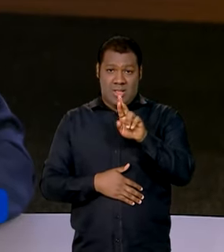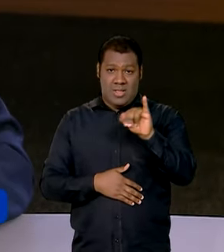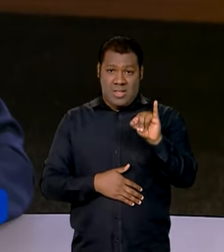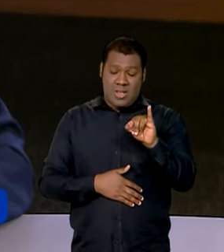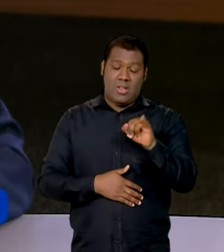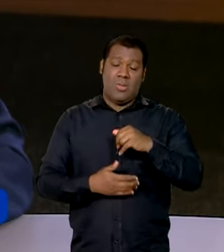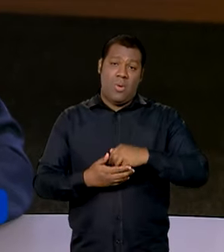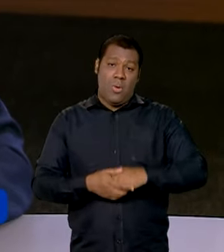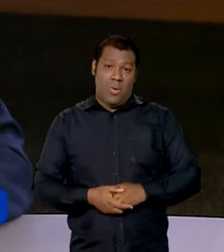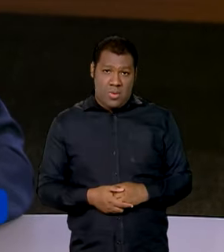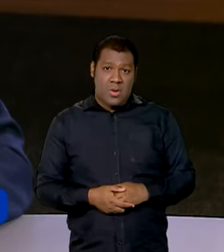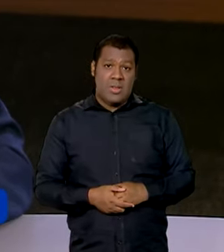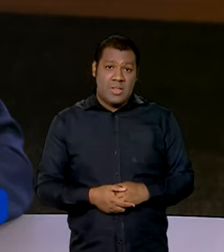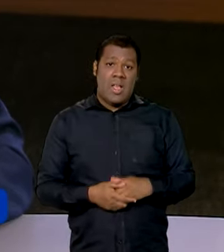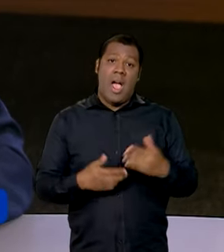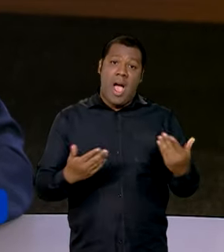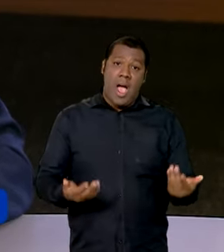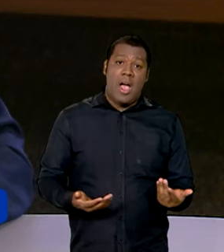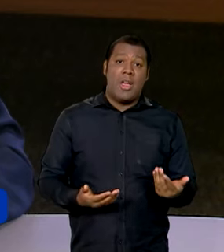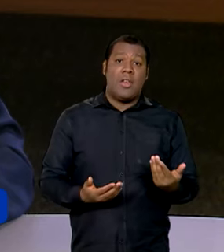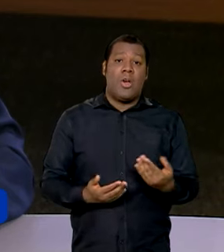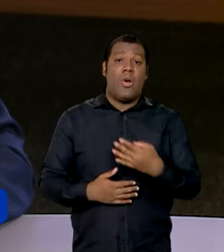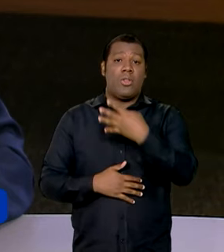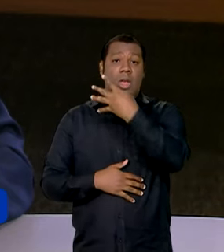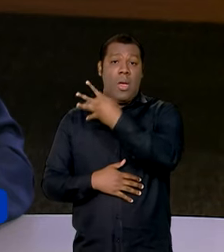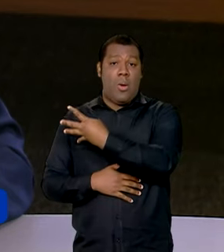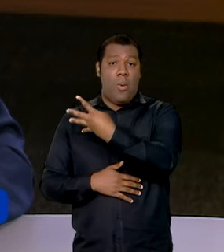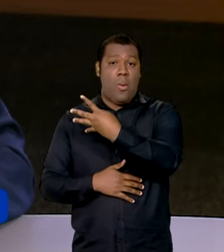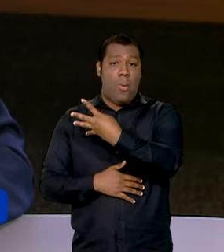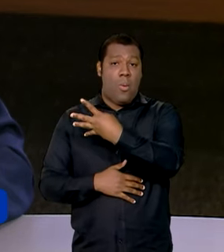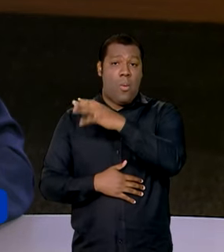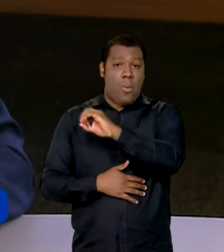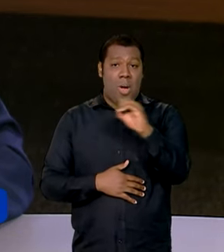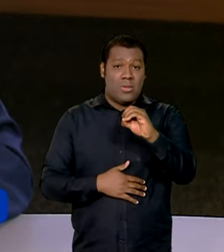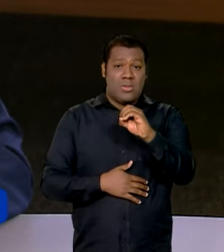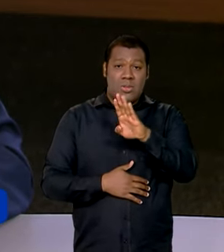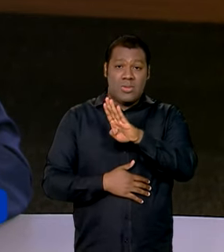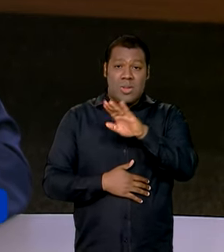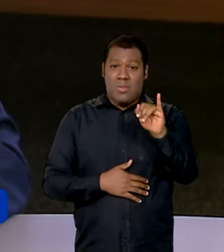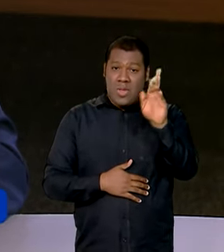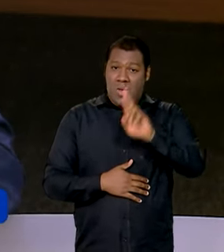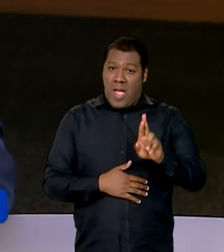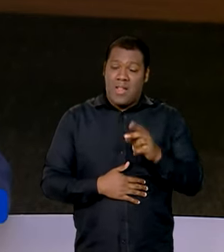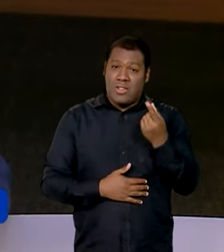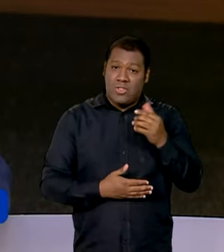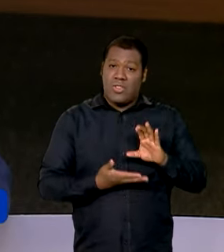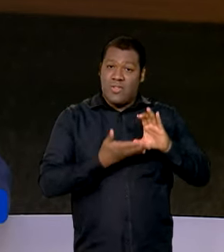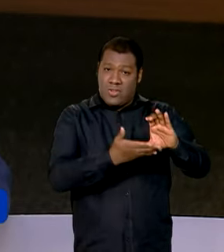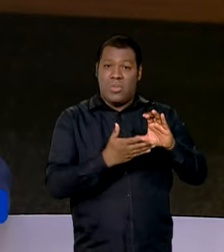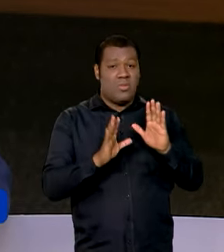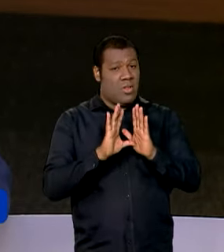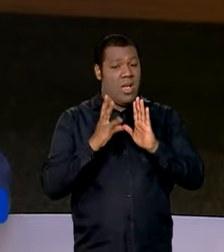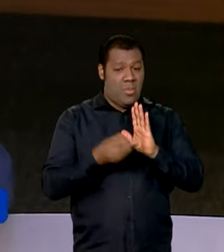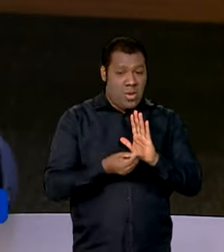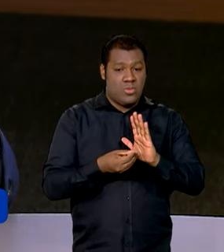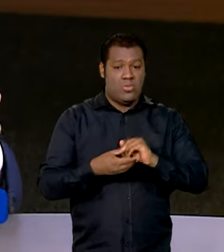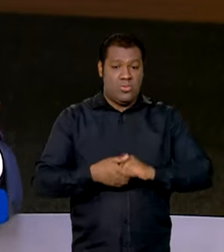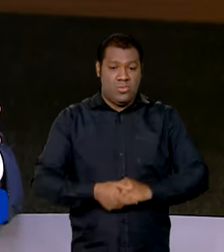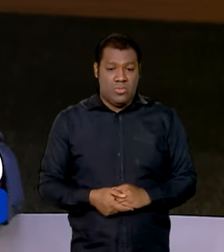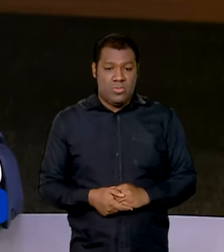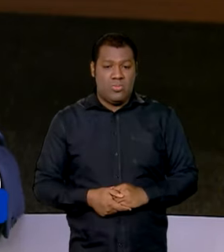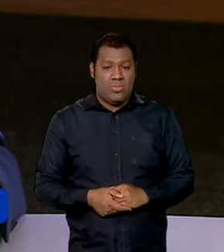bilhões está paraa Amazônia brasileira certo e portanto a questão até eu não diria que seja de